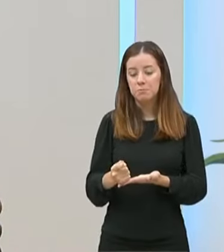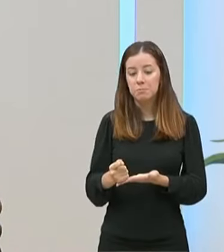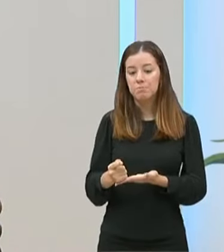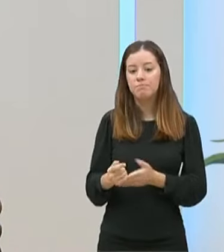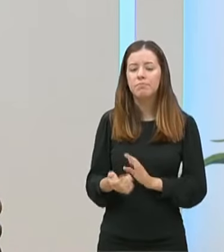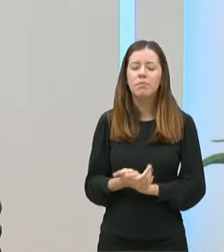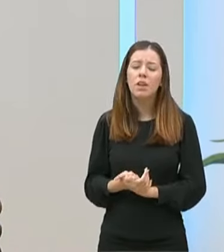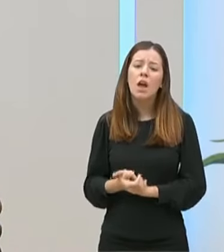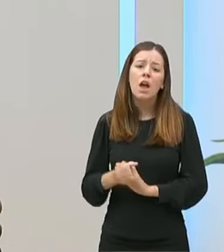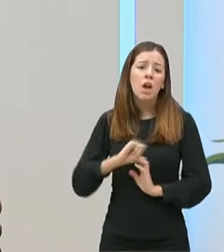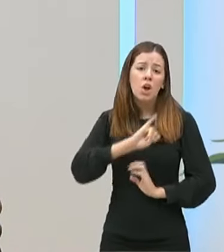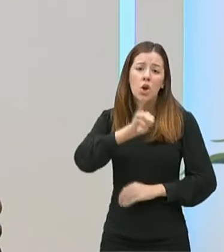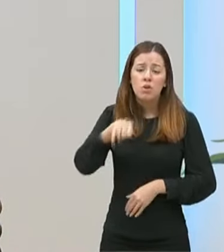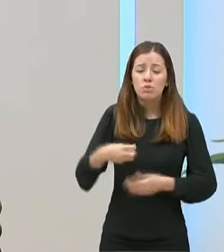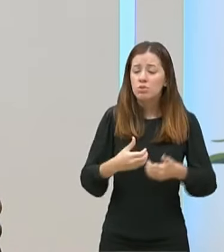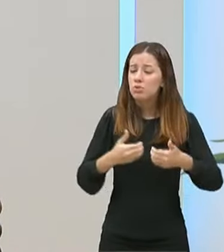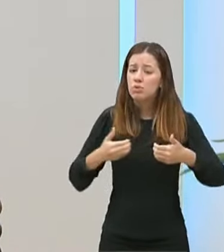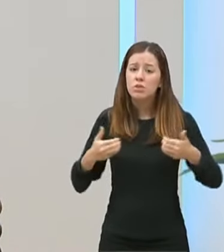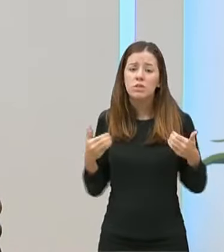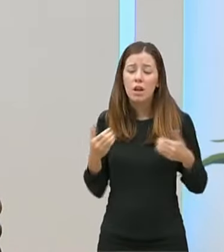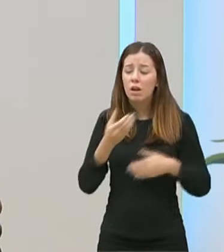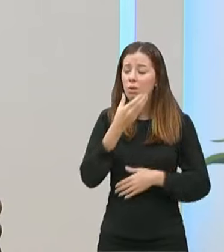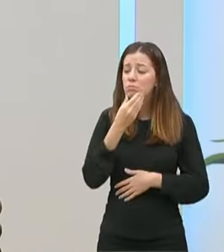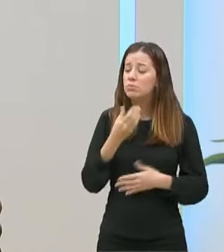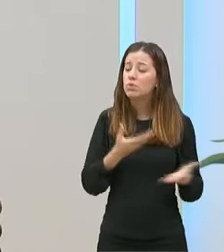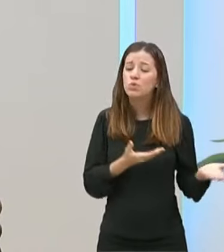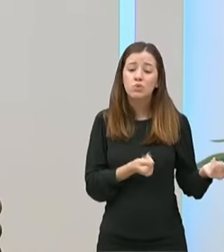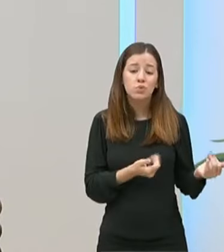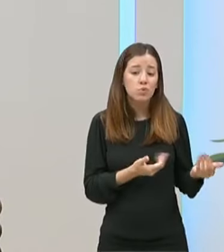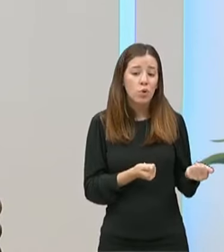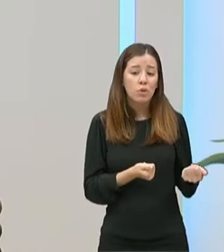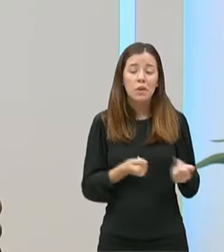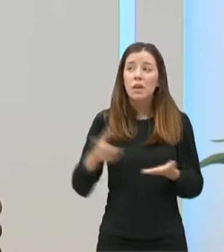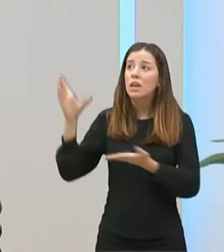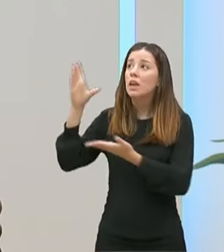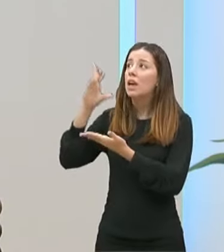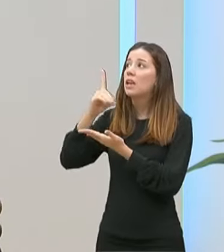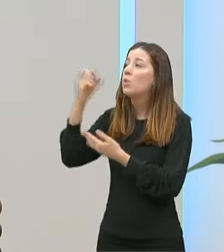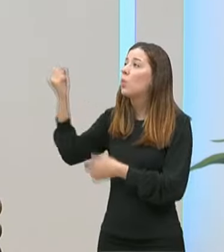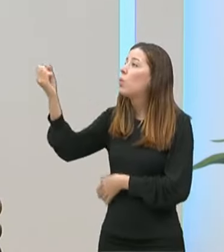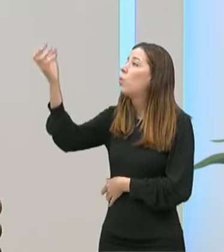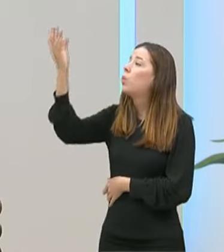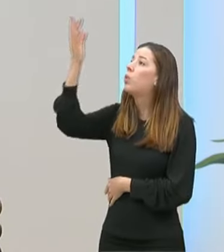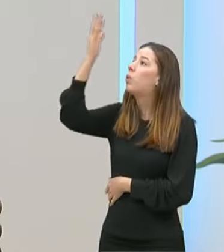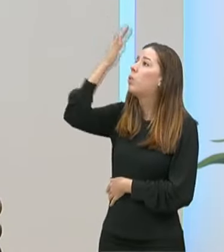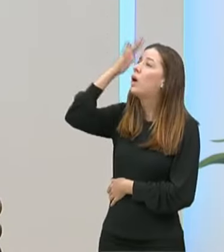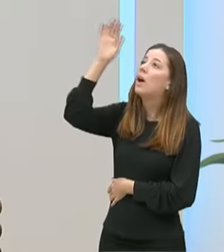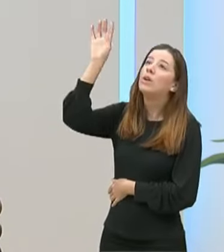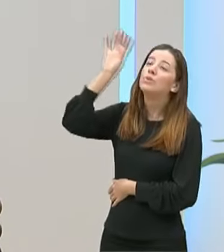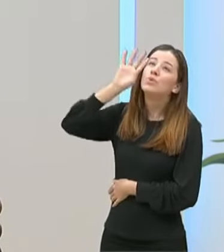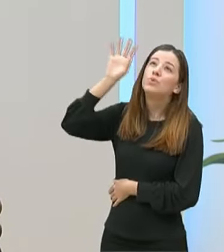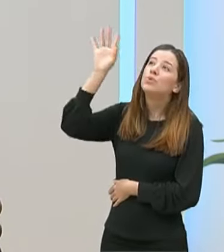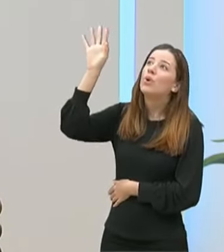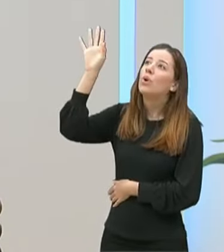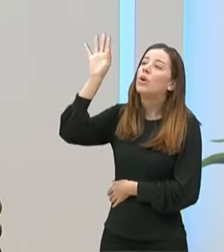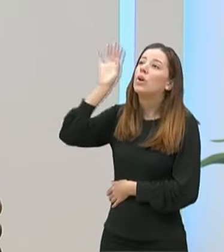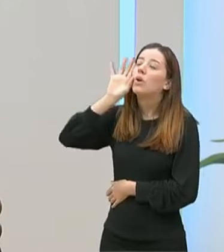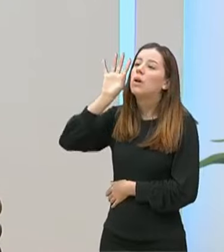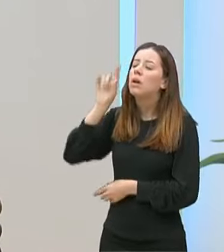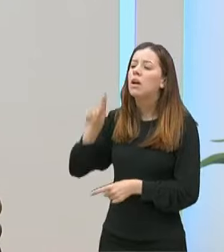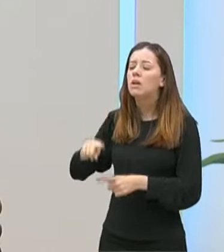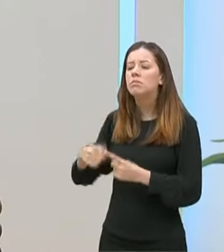de seu pai, que recebia sonhos da parte de Deus e não entendia. Eu não sei se já aconteceu com